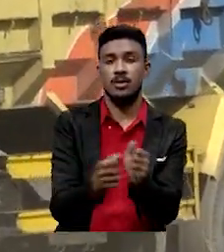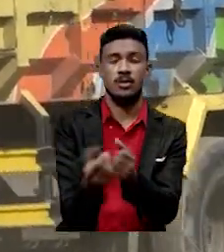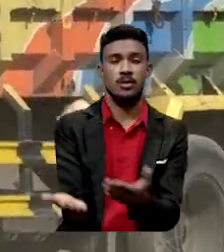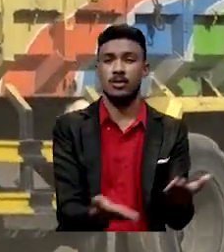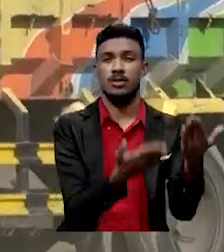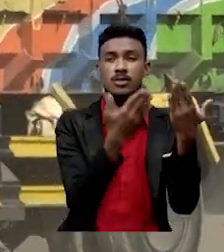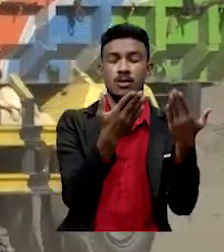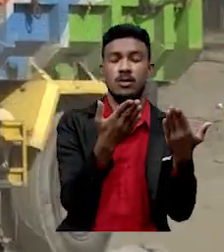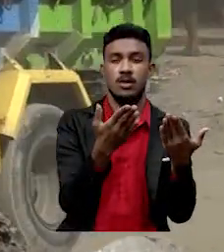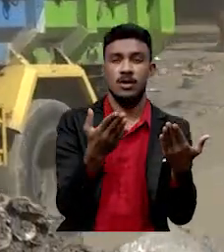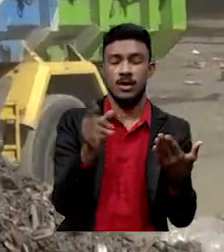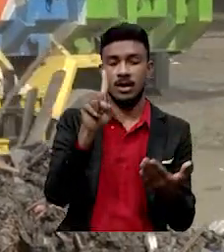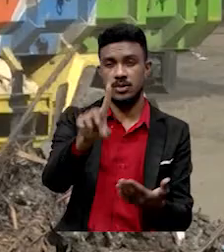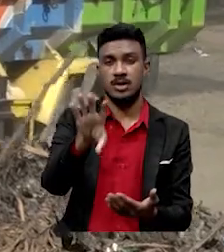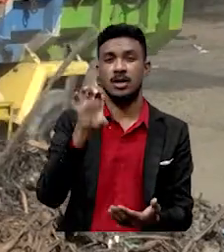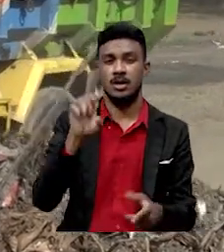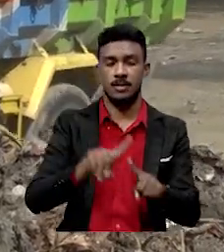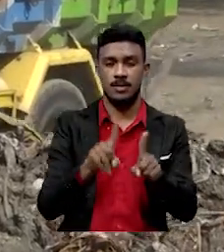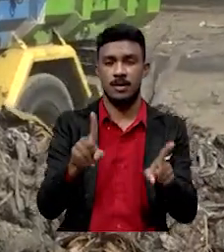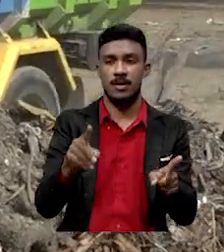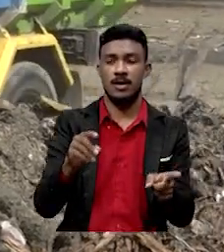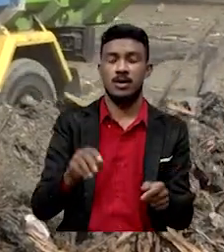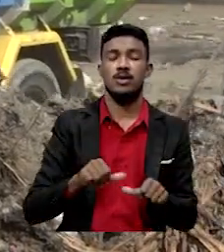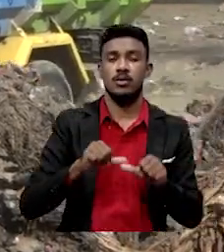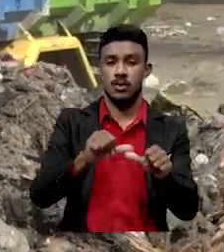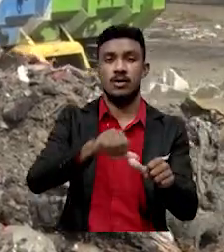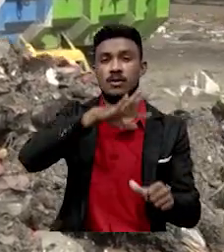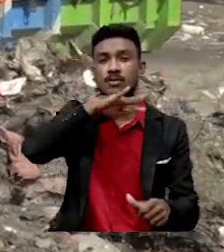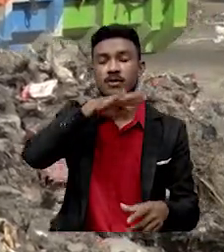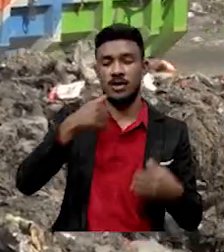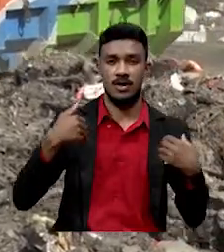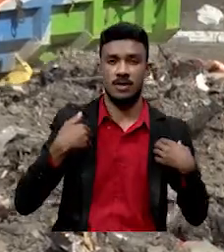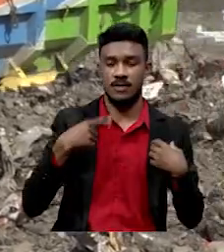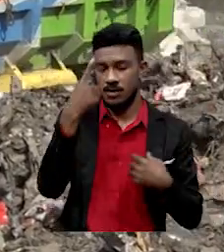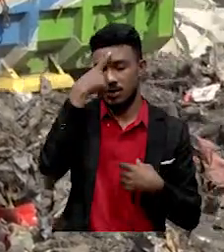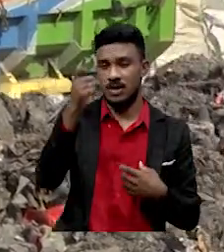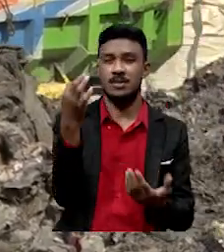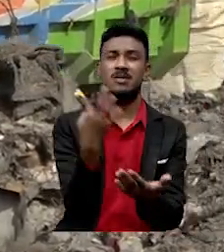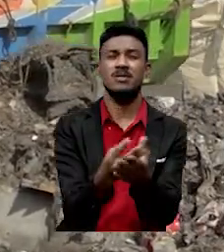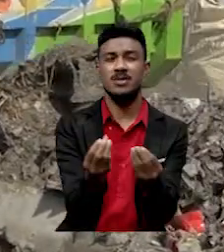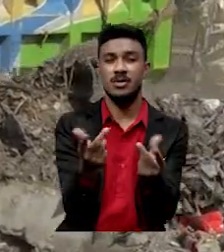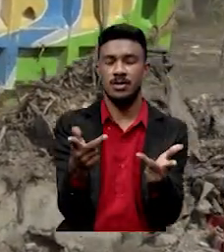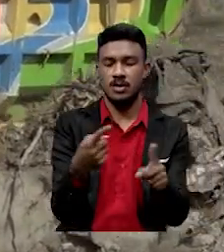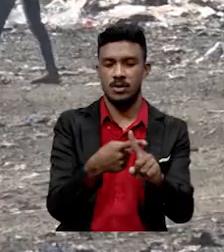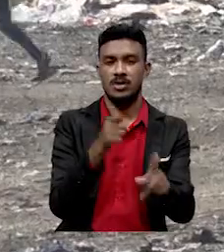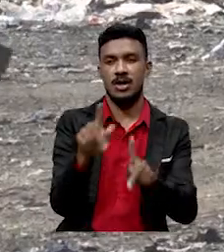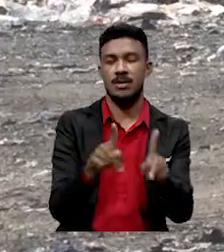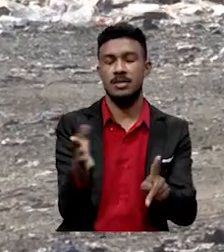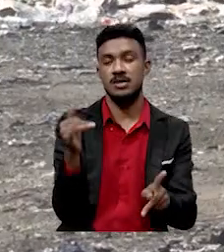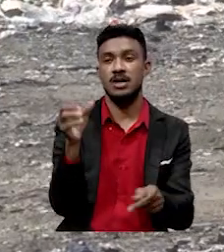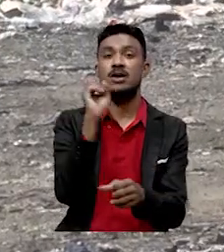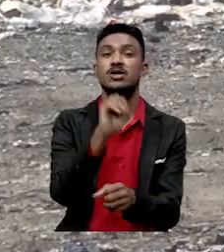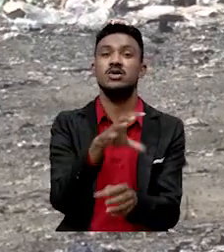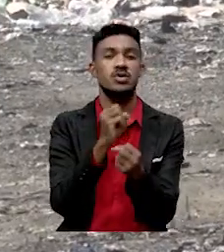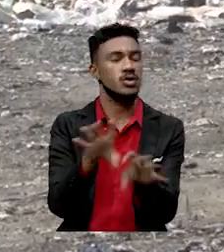torcida Resin, mas que não é, lixo continua aumenta, tamba gestão lá dun dia, Husi cidadão Sira, soe lixo arbiro,